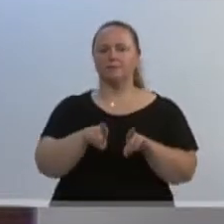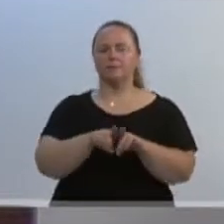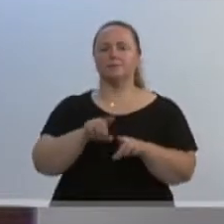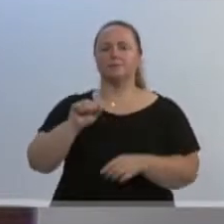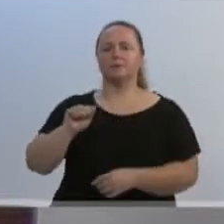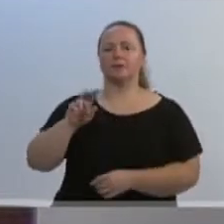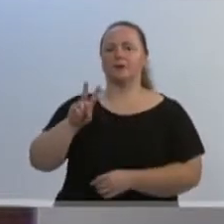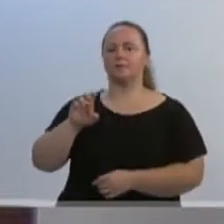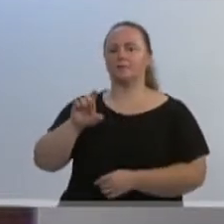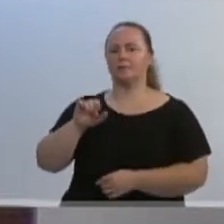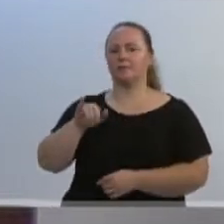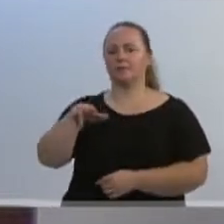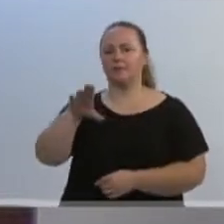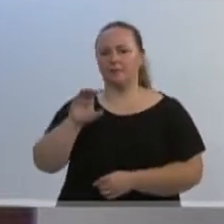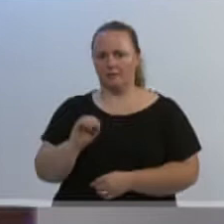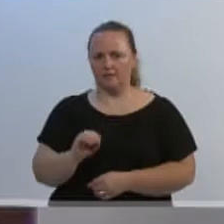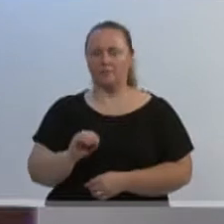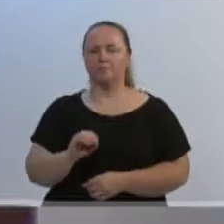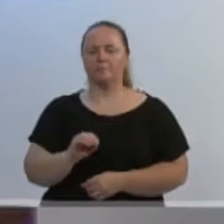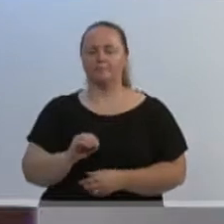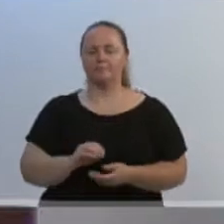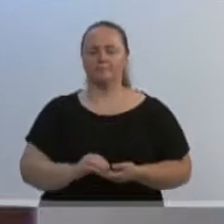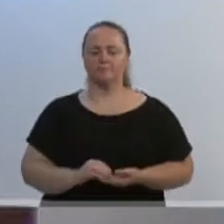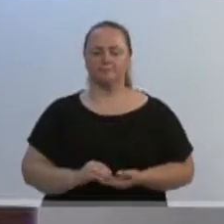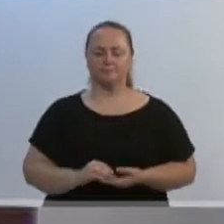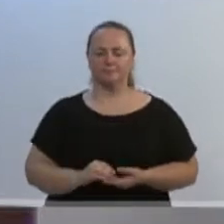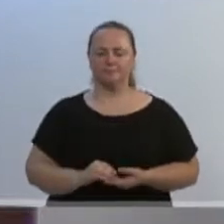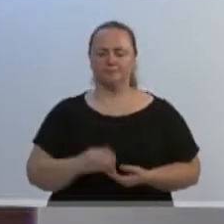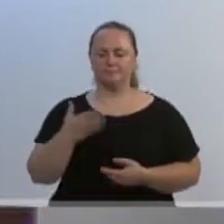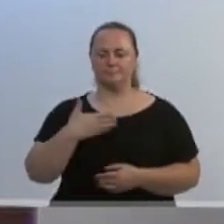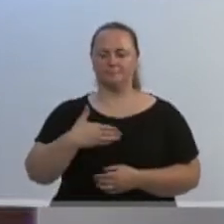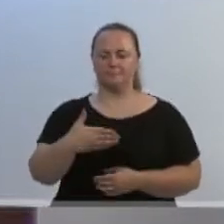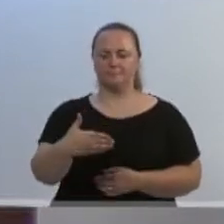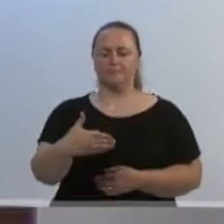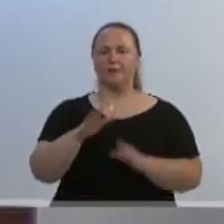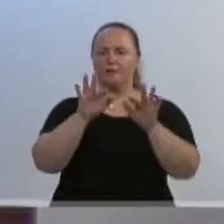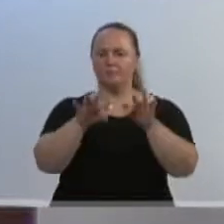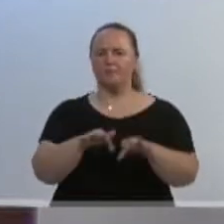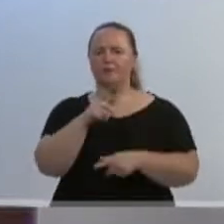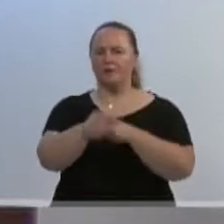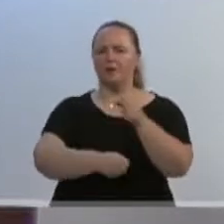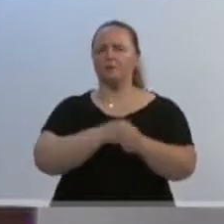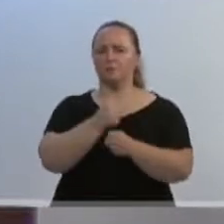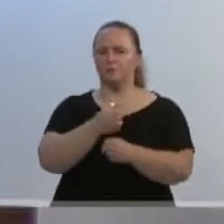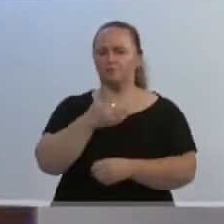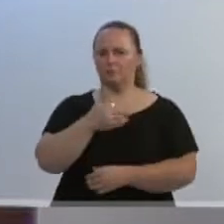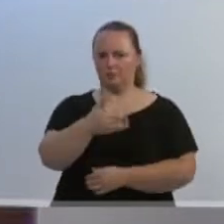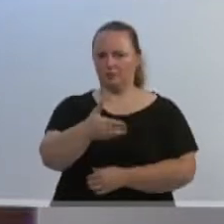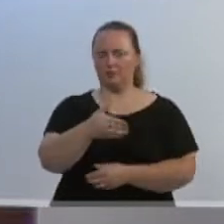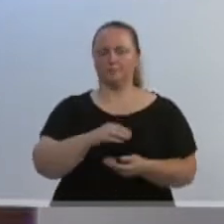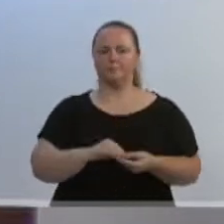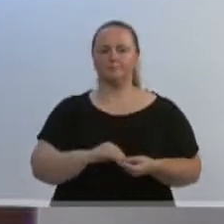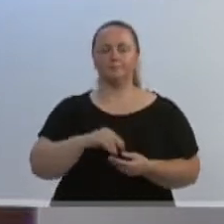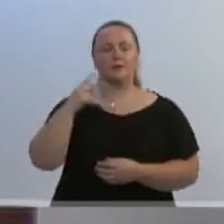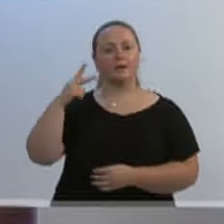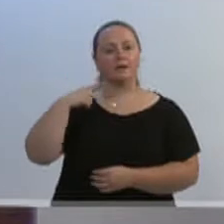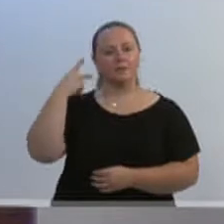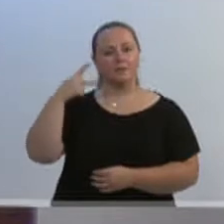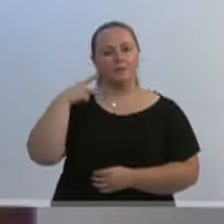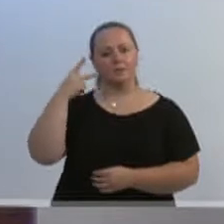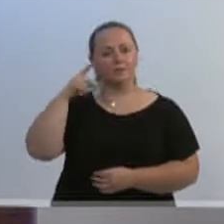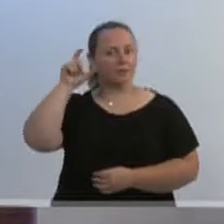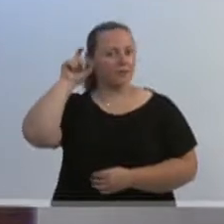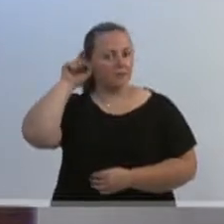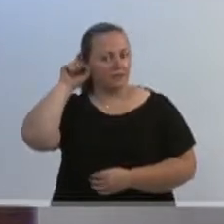o cargo do Observatório Social a partir do final deste ano. Vereador Entes Mantal propôs